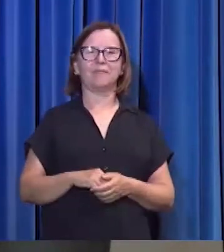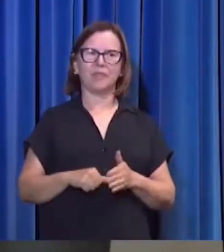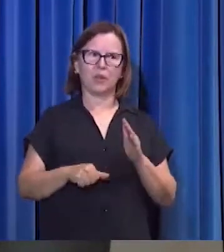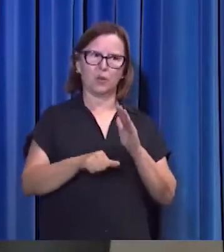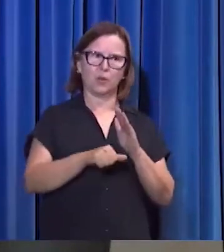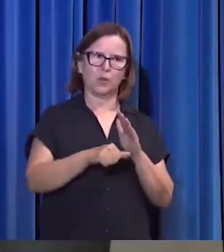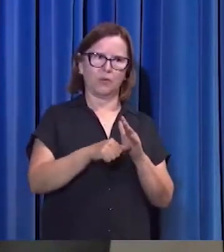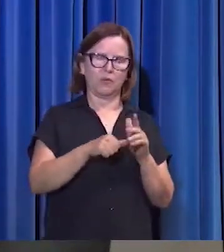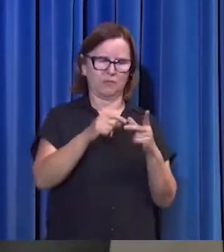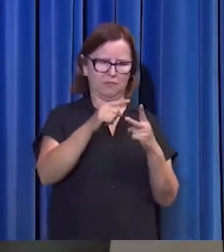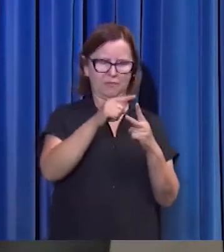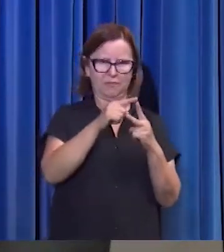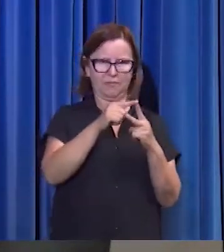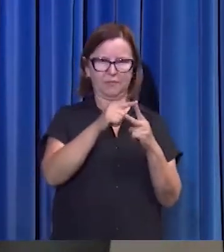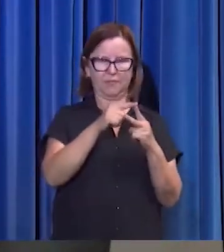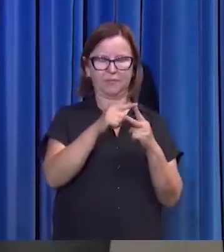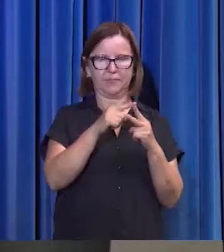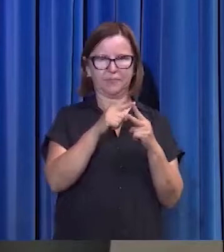primeiro